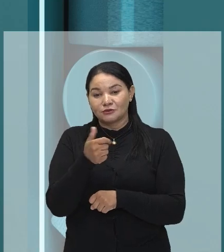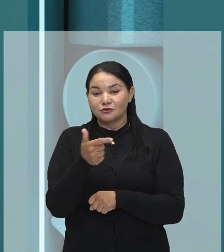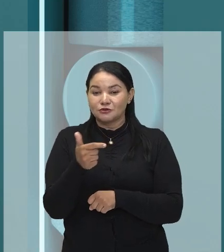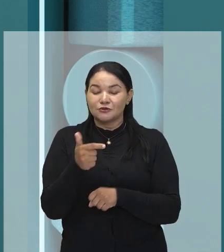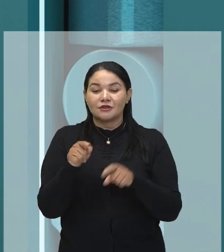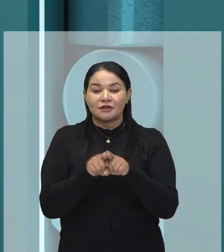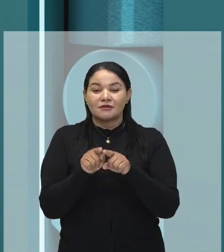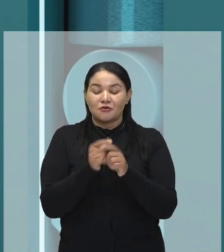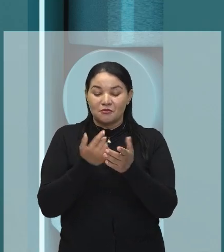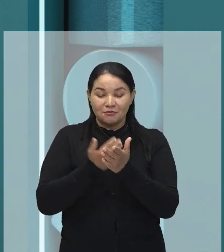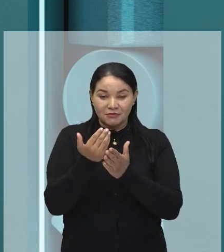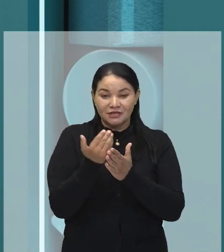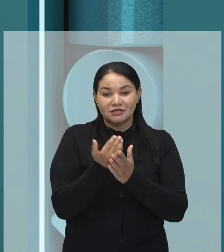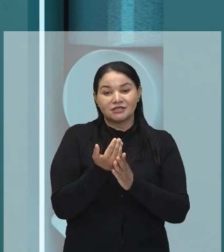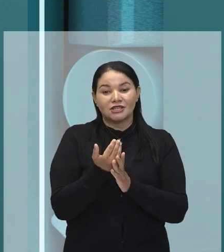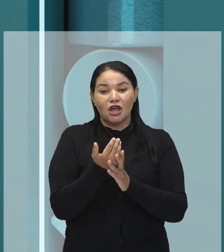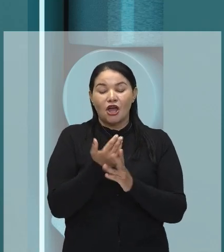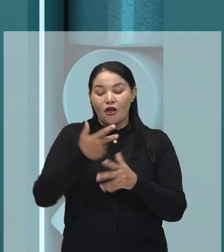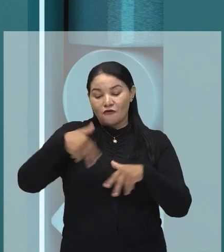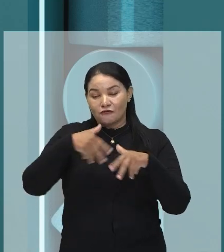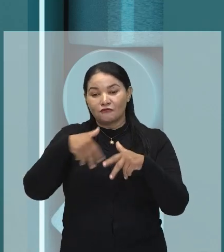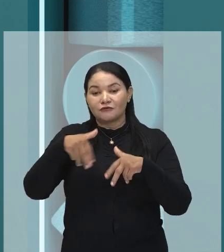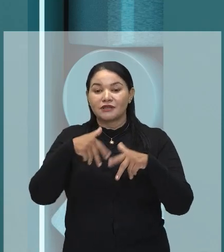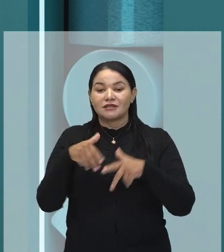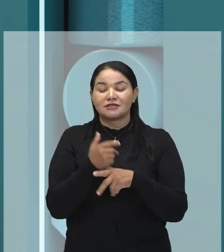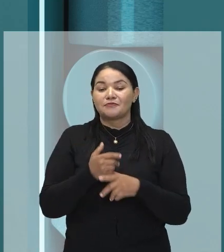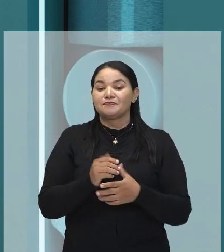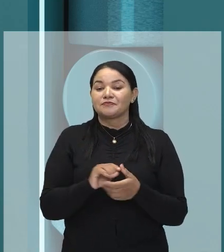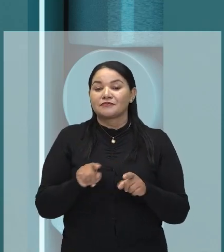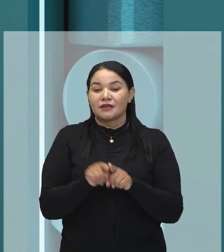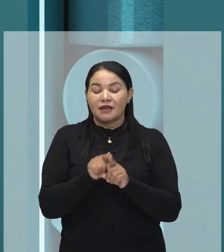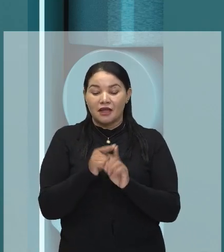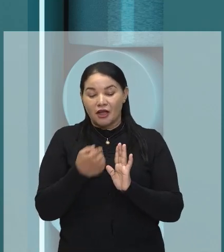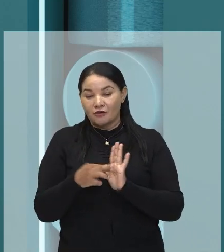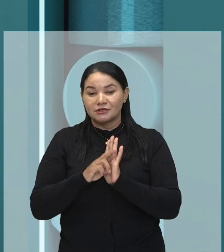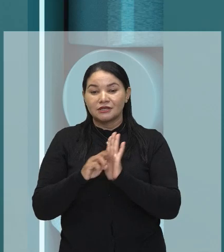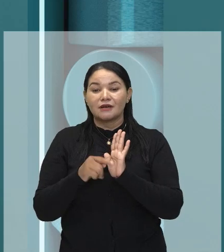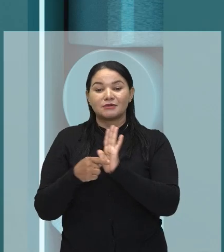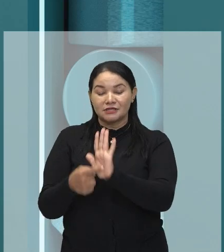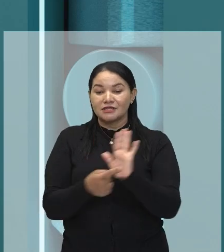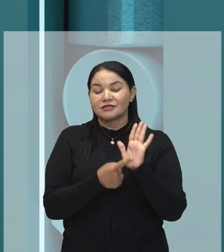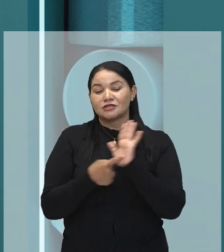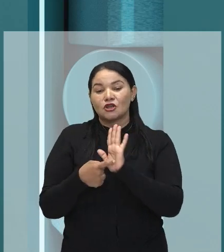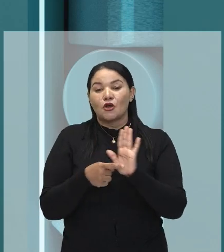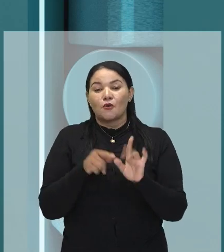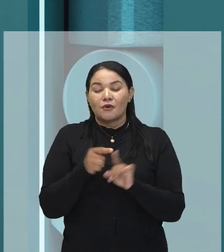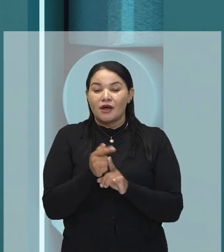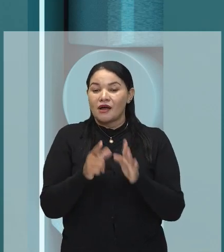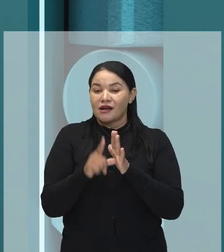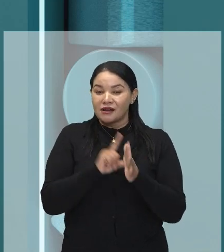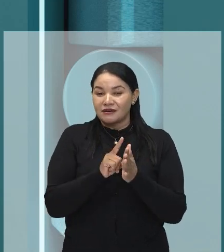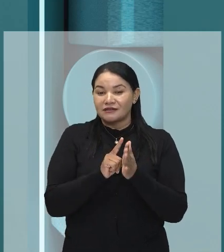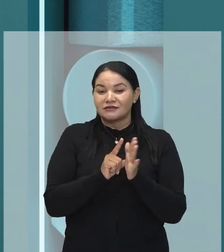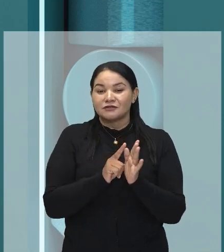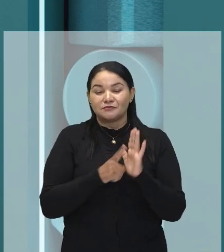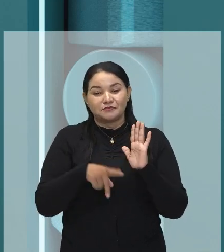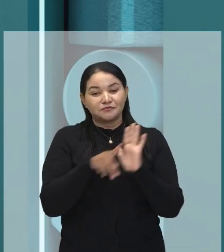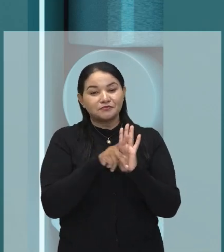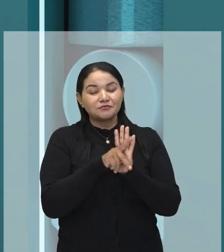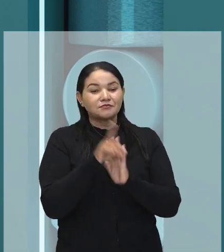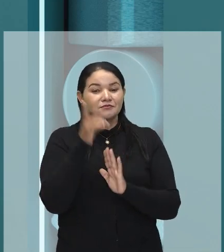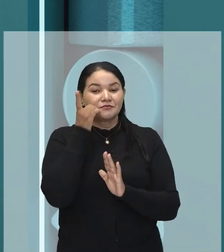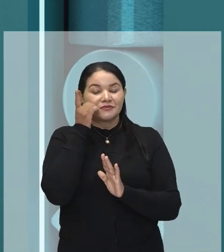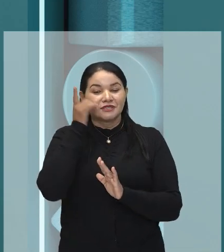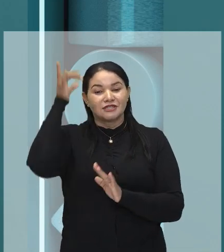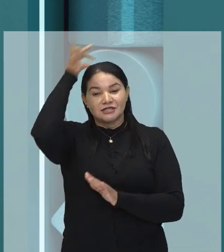O festival emprega a característica de espetáculo das apresentações que antes eram restritas a dias de santo e comemoração